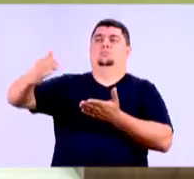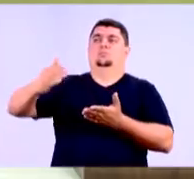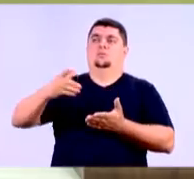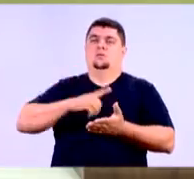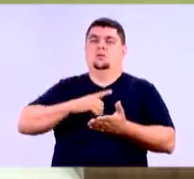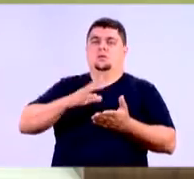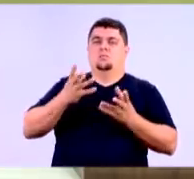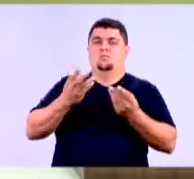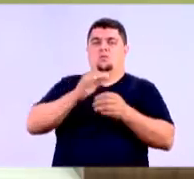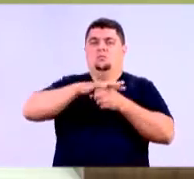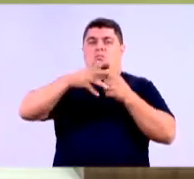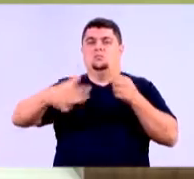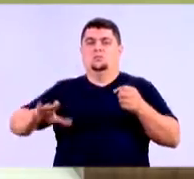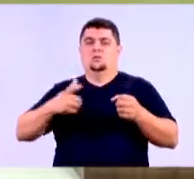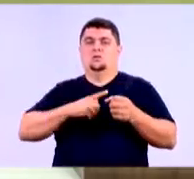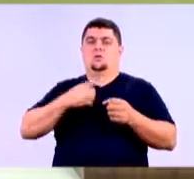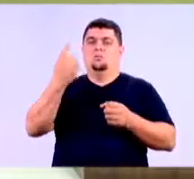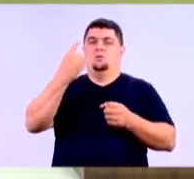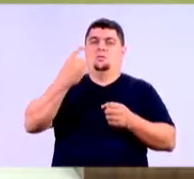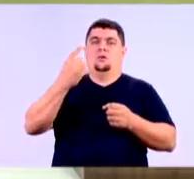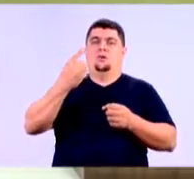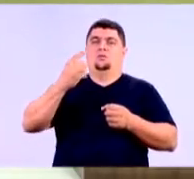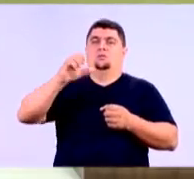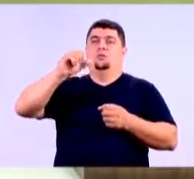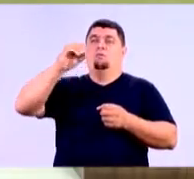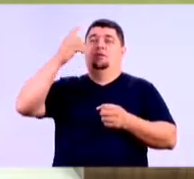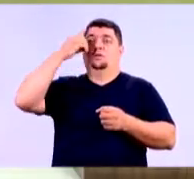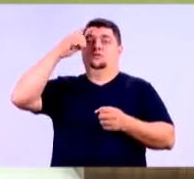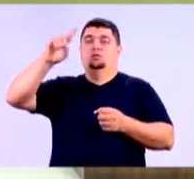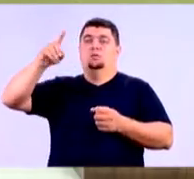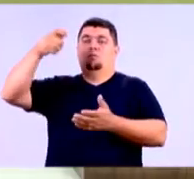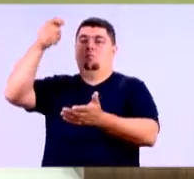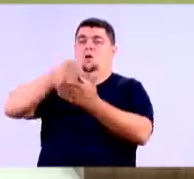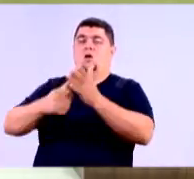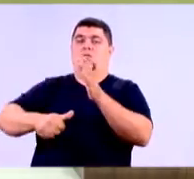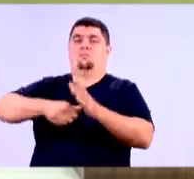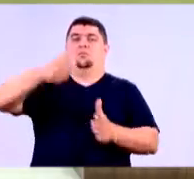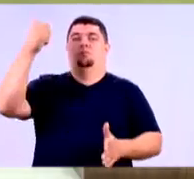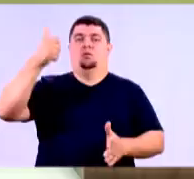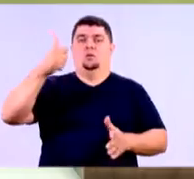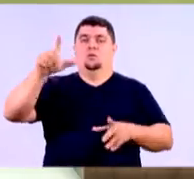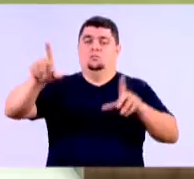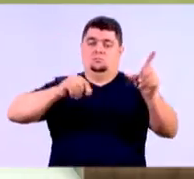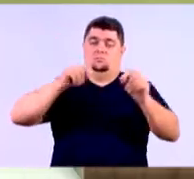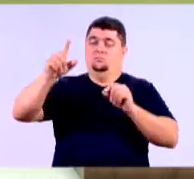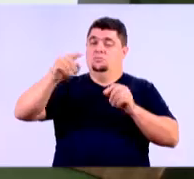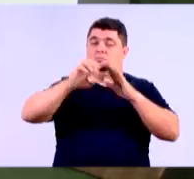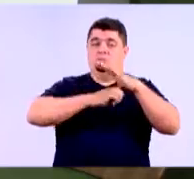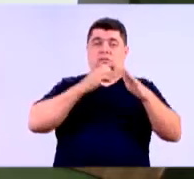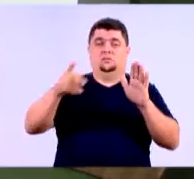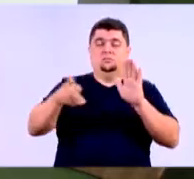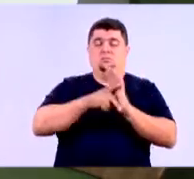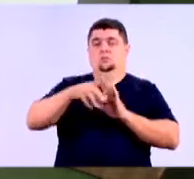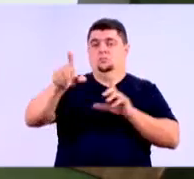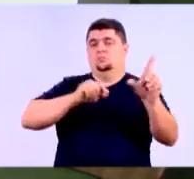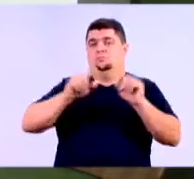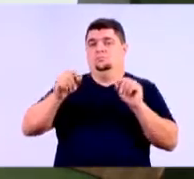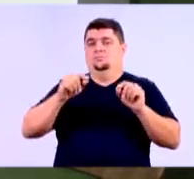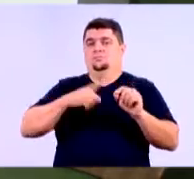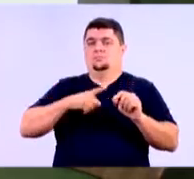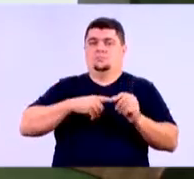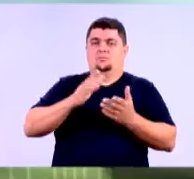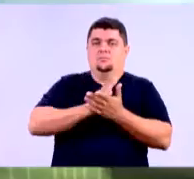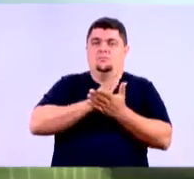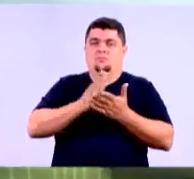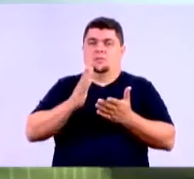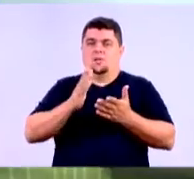em promoções, o primeiro pagamento para daqui a 90 dias. Então, tudo isso vai ser definido pela política. E pode mudar, né? Às vezes você falou essa promoção, ela